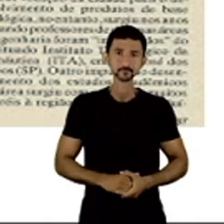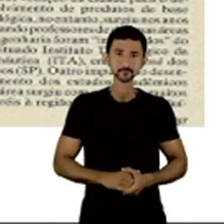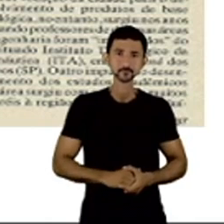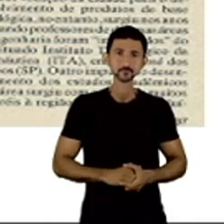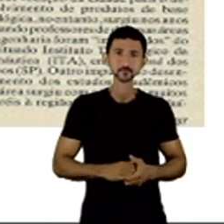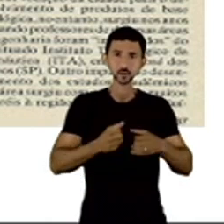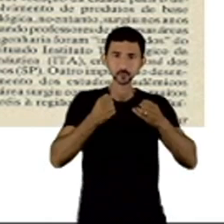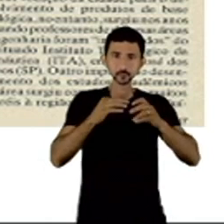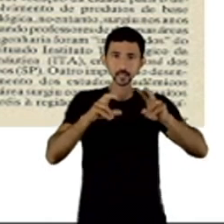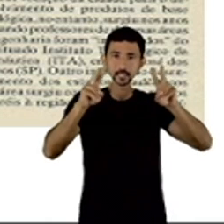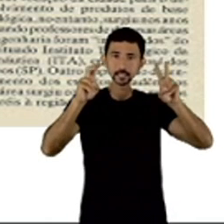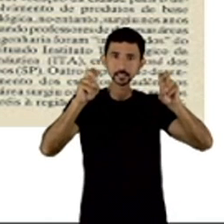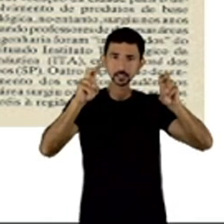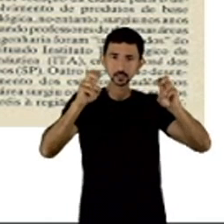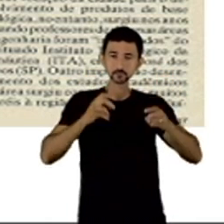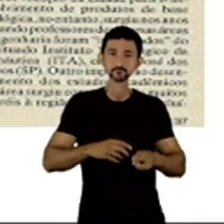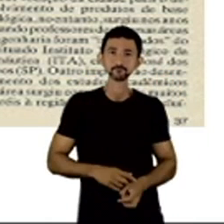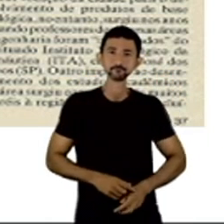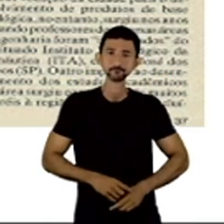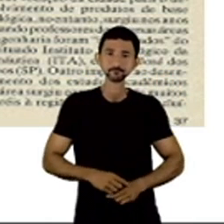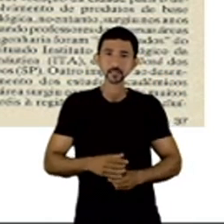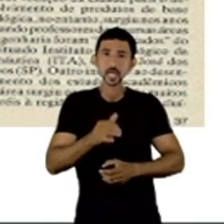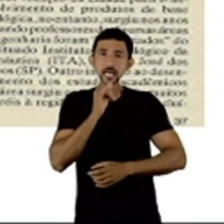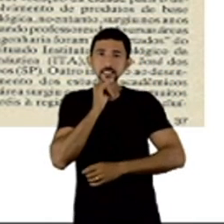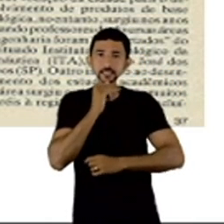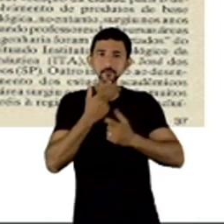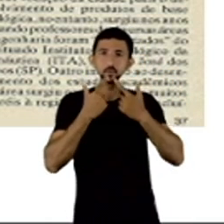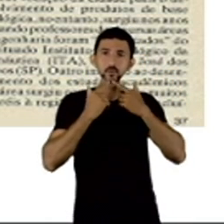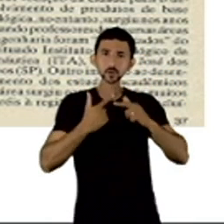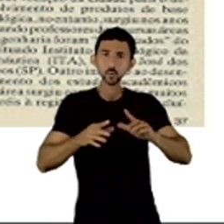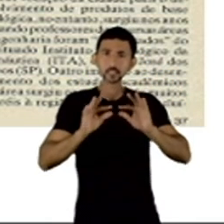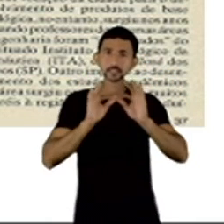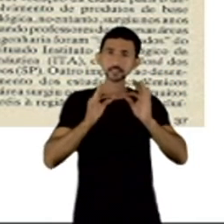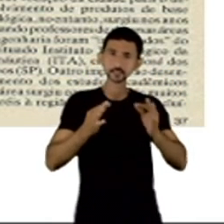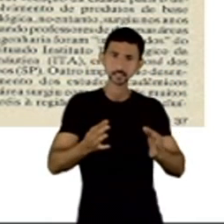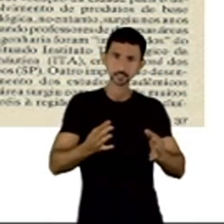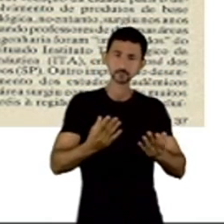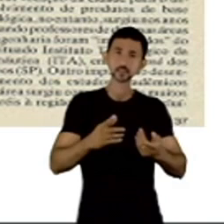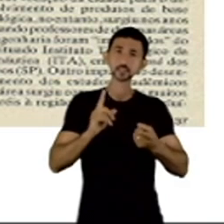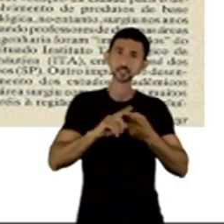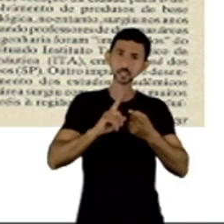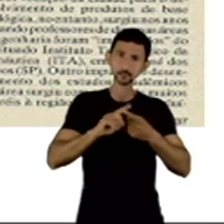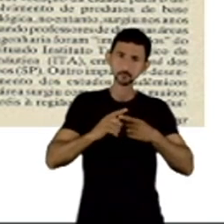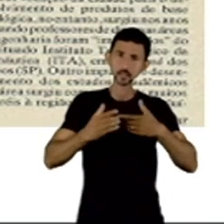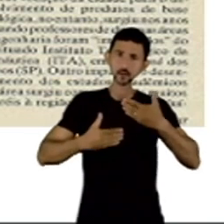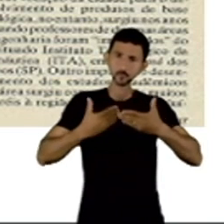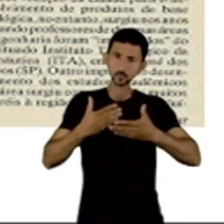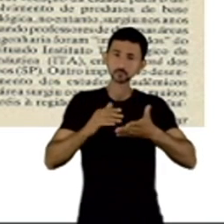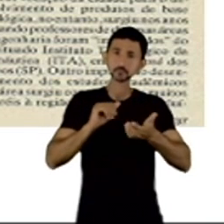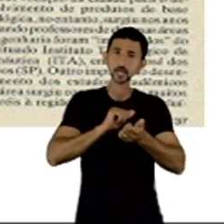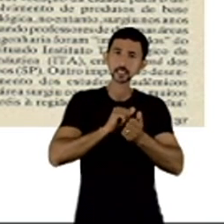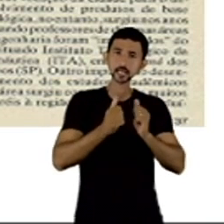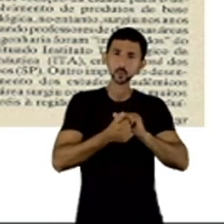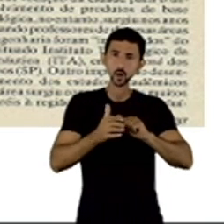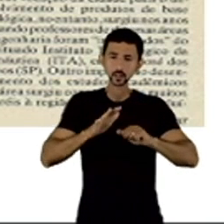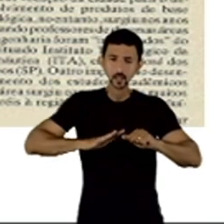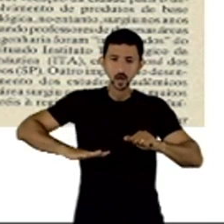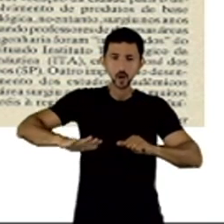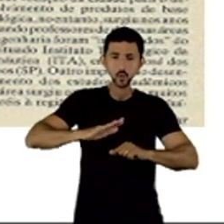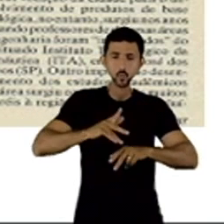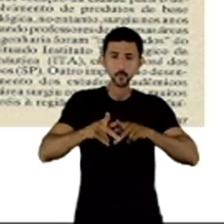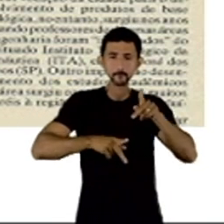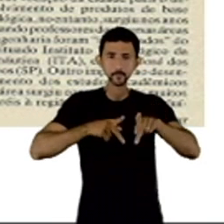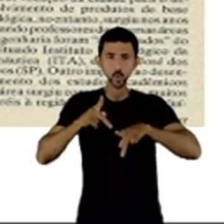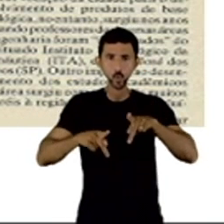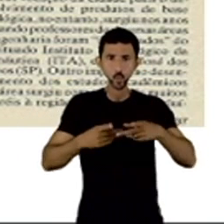a respeito do título. É um exemplo de linguagem simples e também assim muito adequada ao